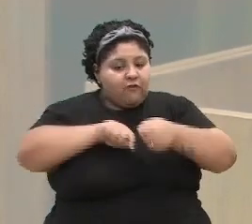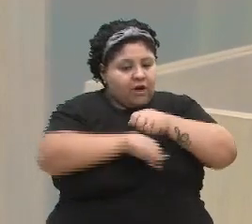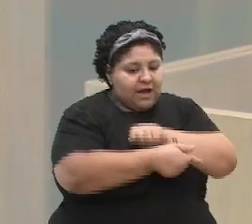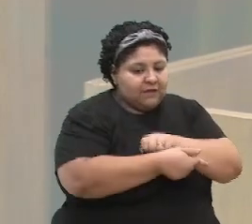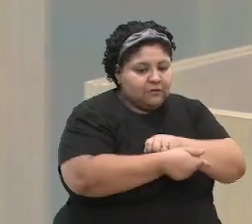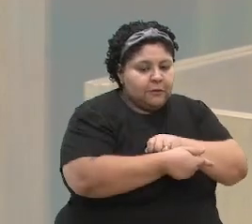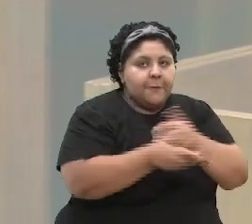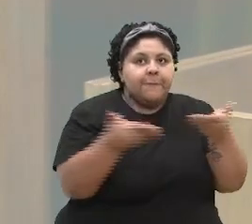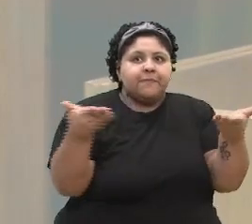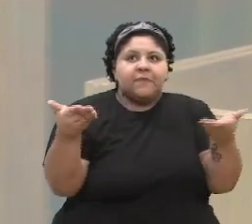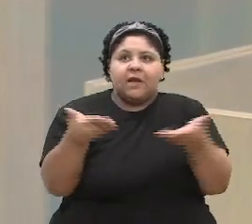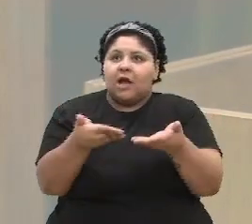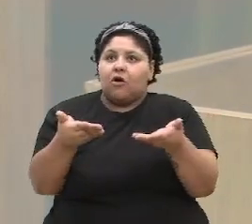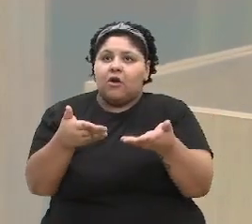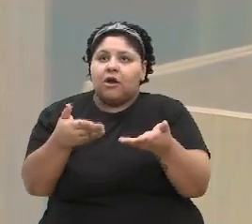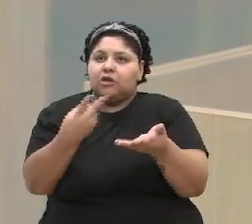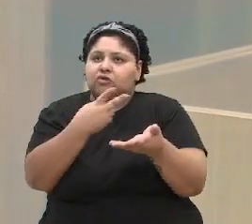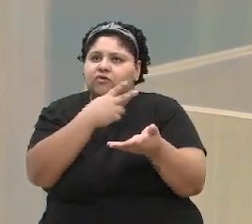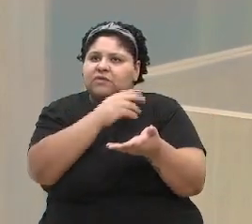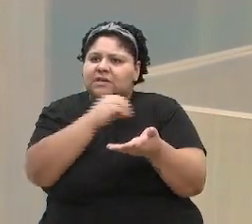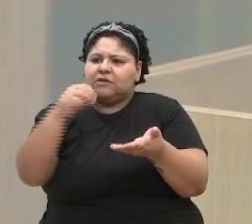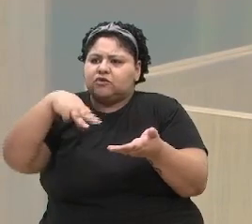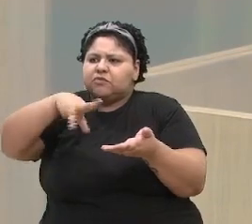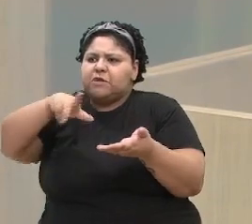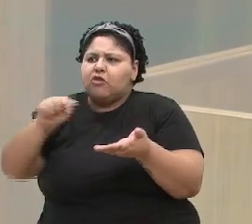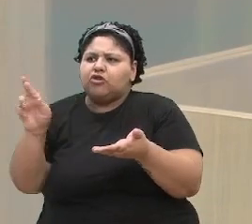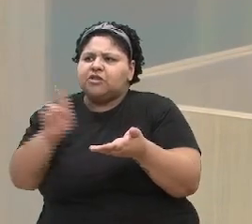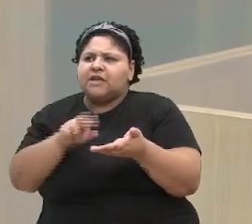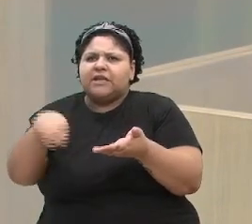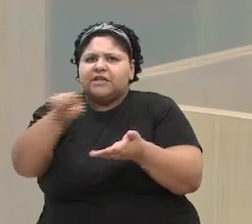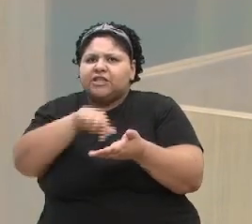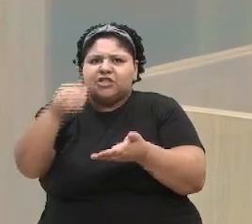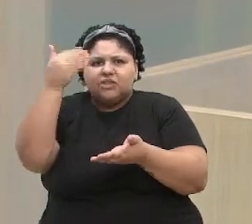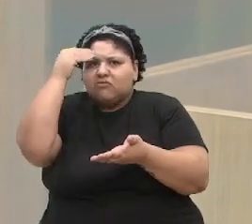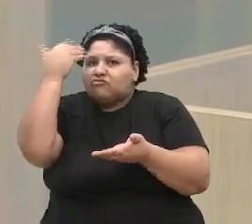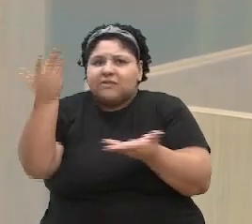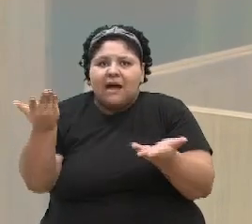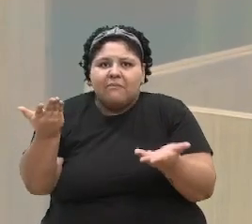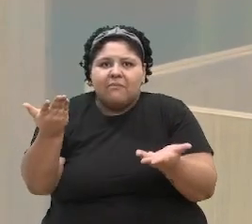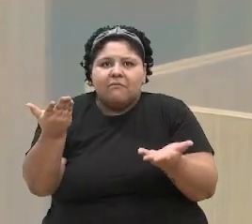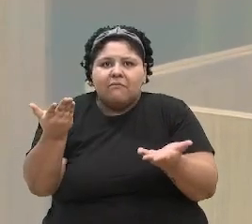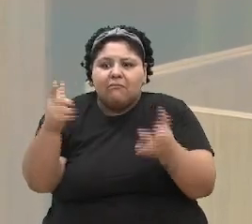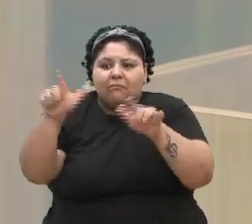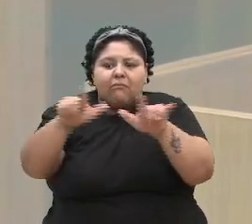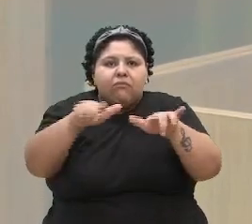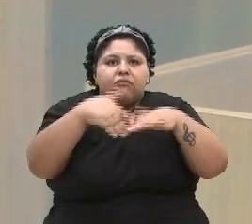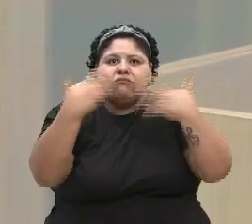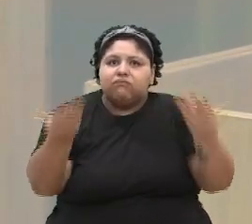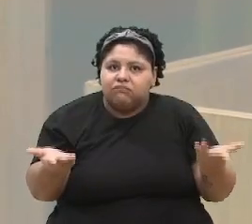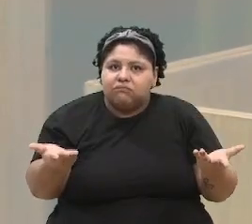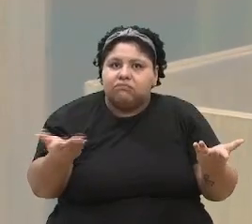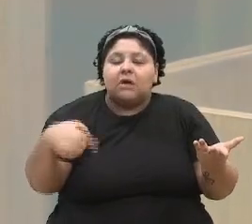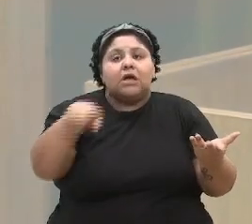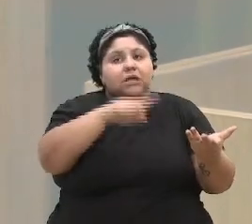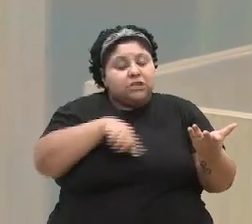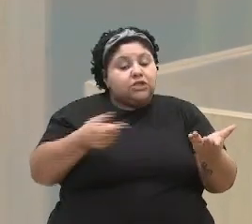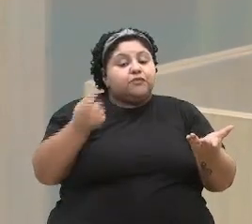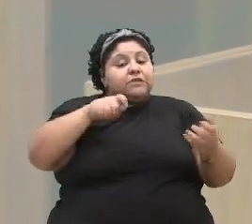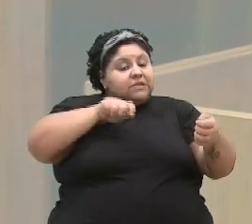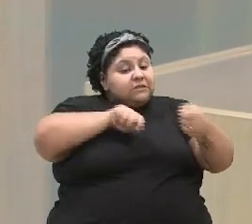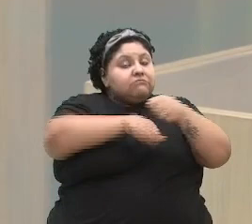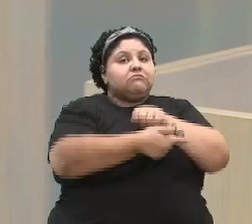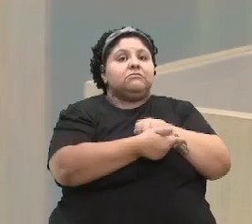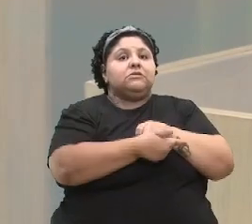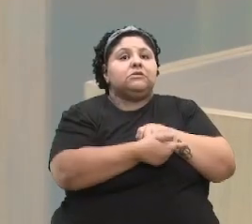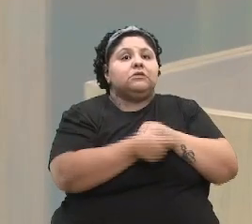200 milhões de reais a gente não sabe onde está. E nós precisamos de investimentos, vereador Fantinel, até por essas